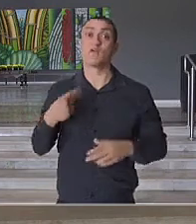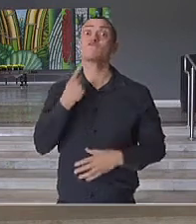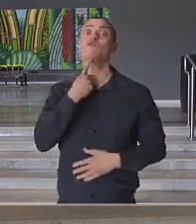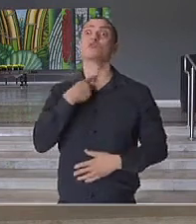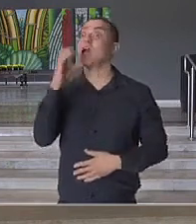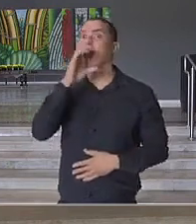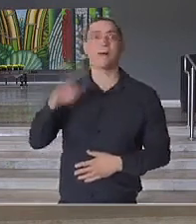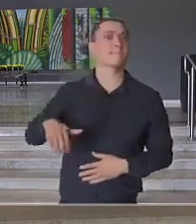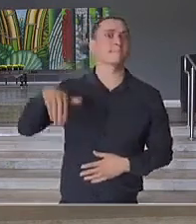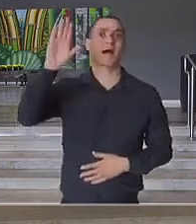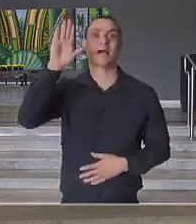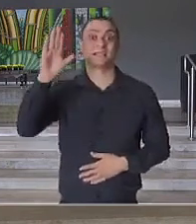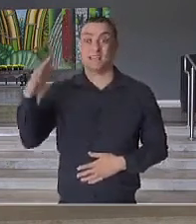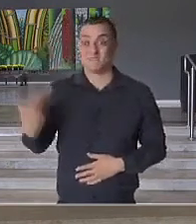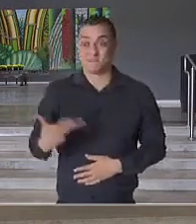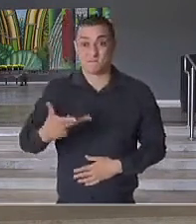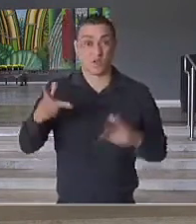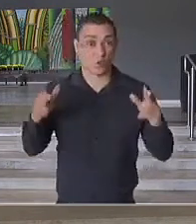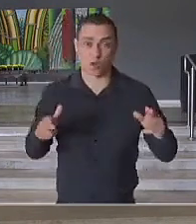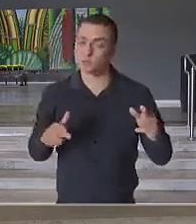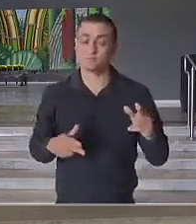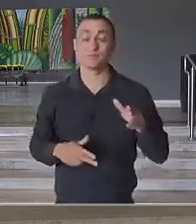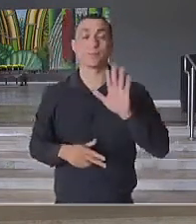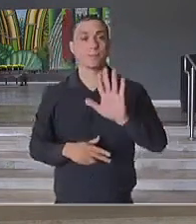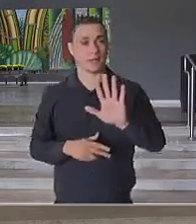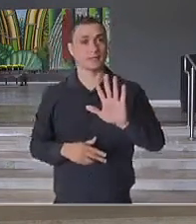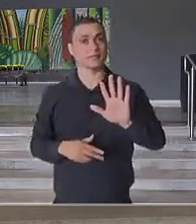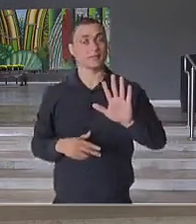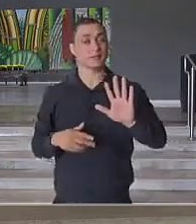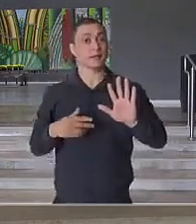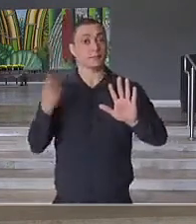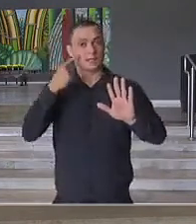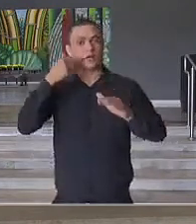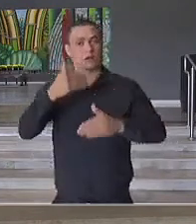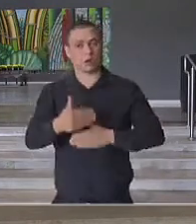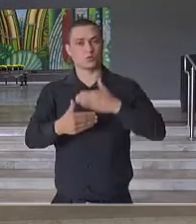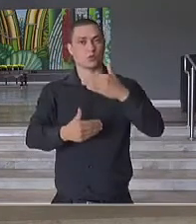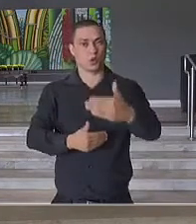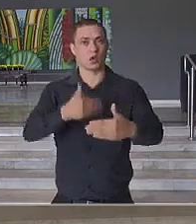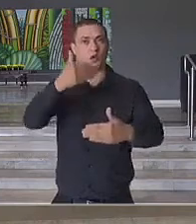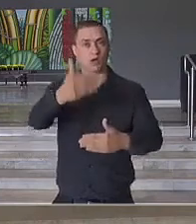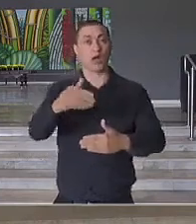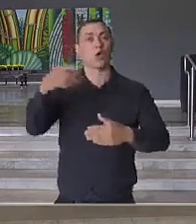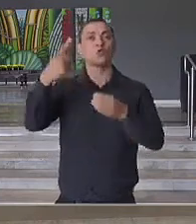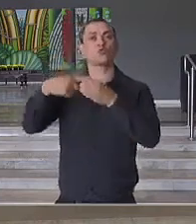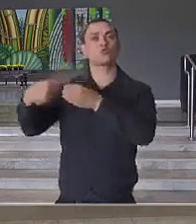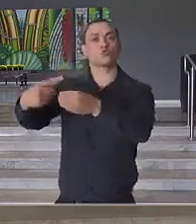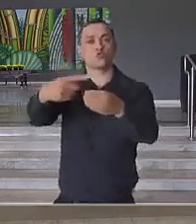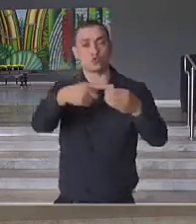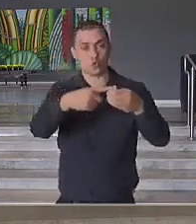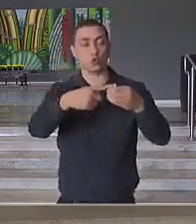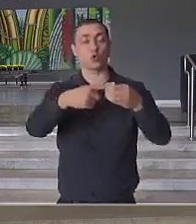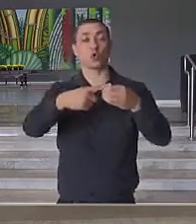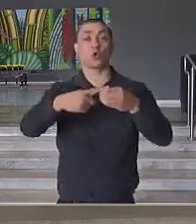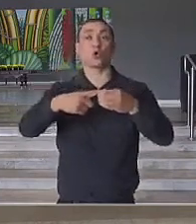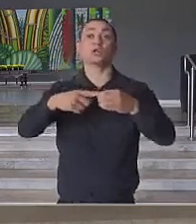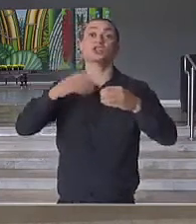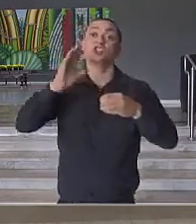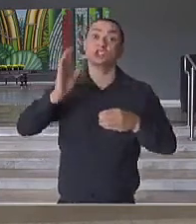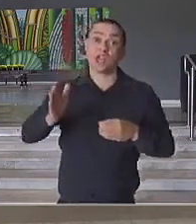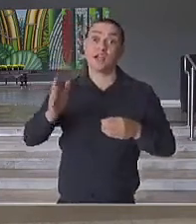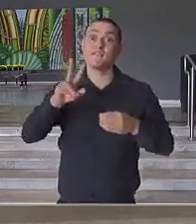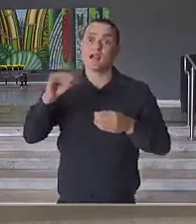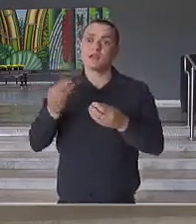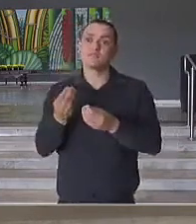da velocidade que nós precisávamos, mas de forma gradual, os municípios estão e